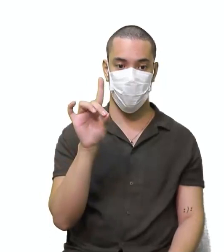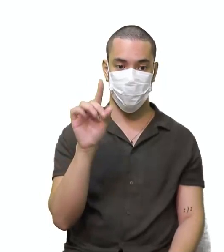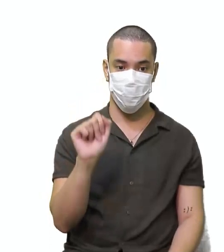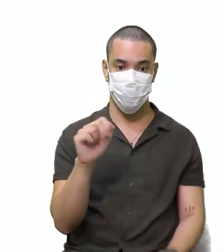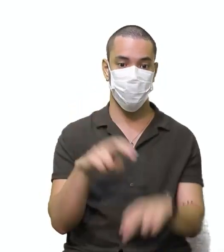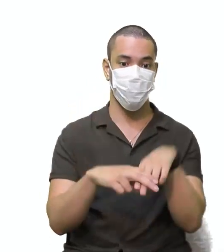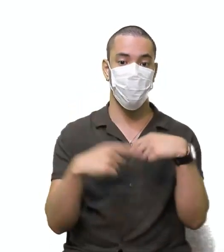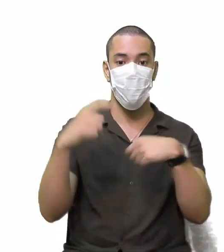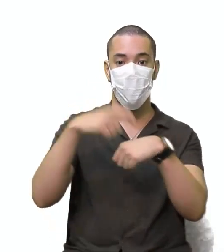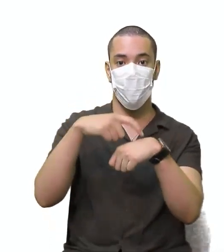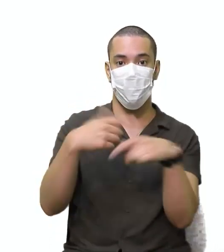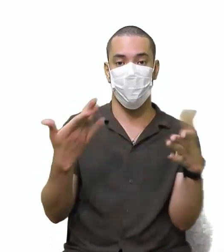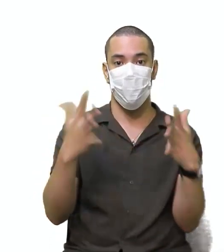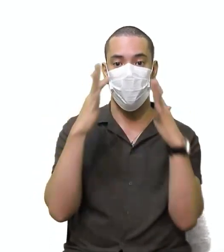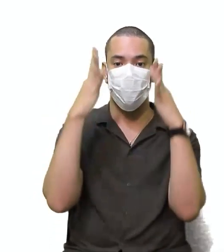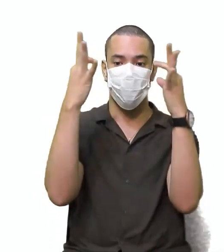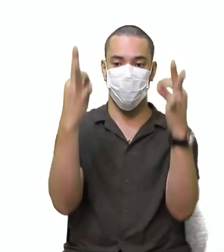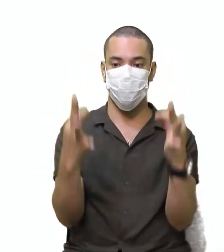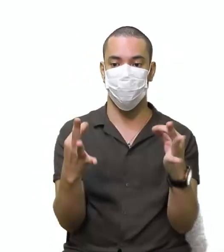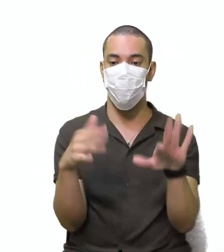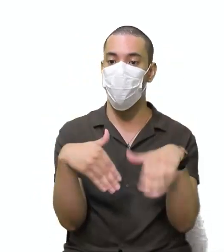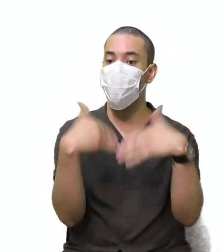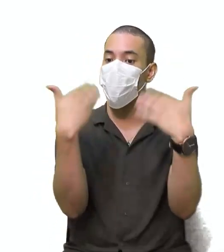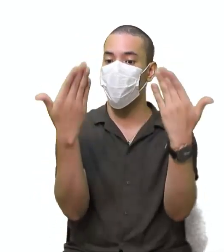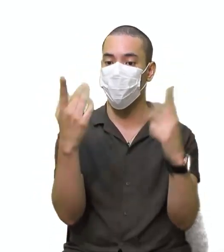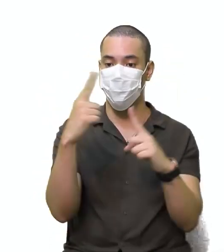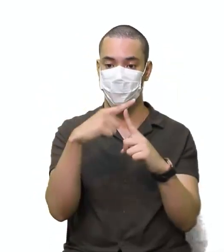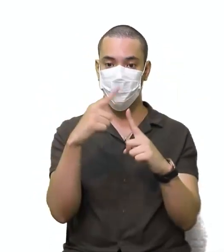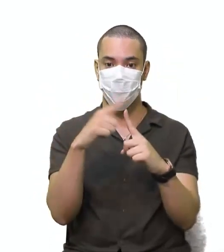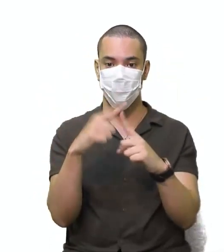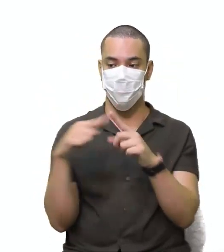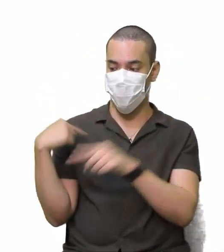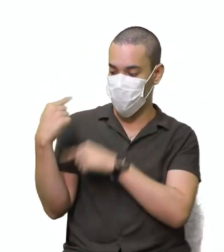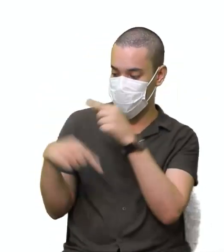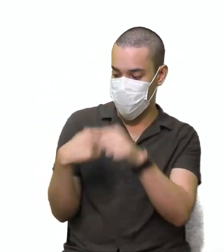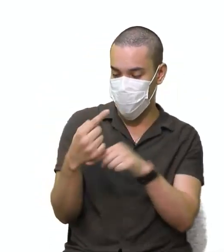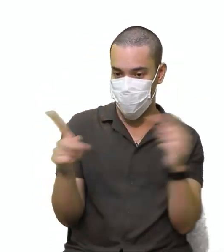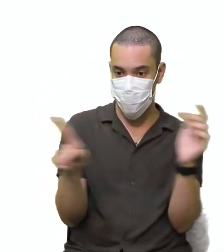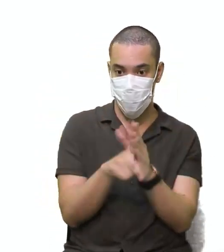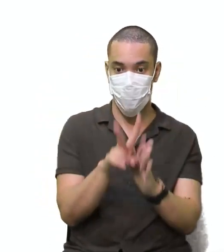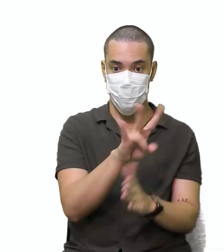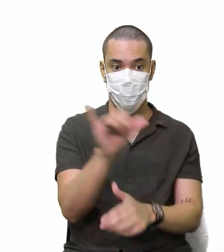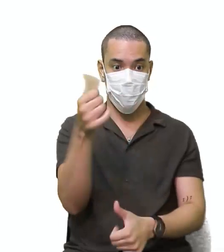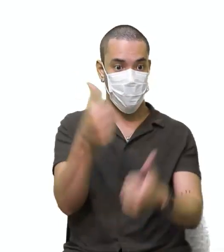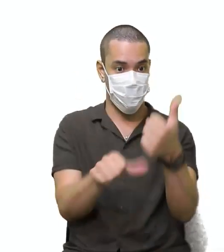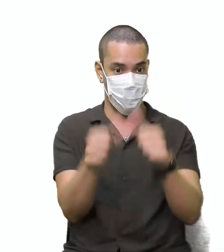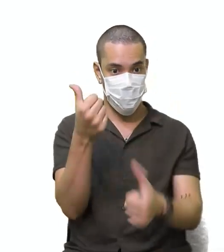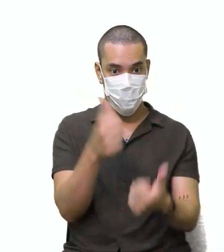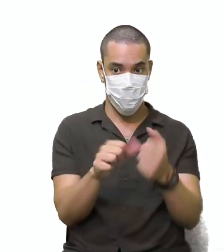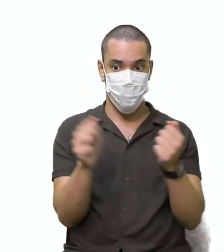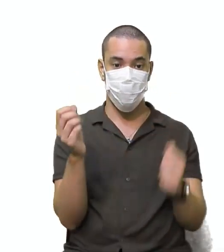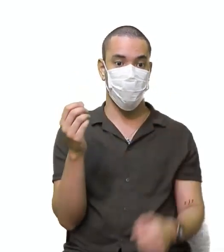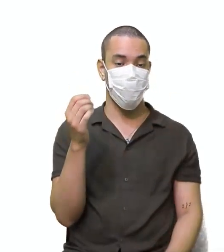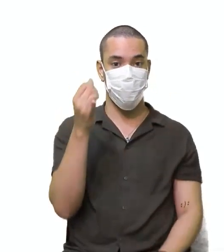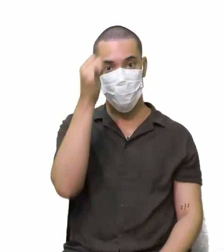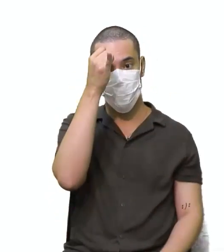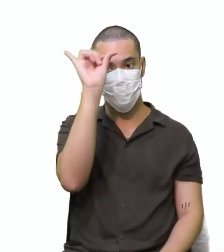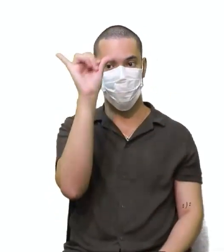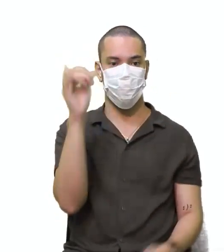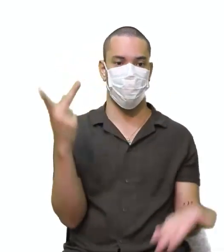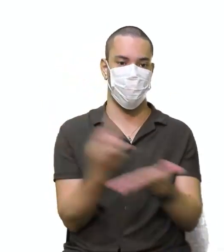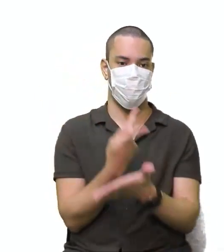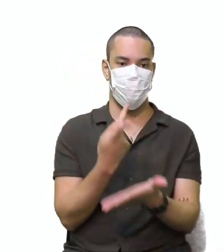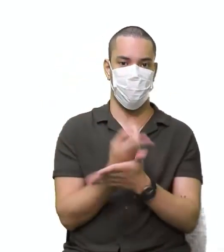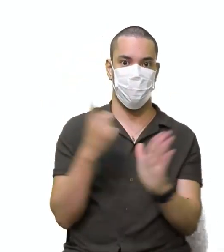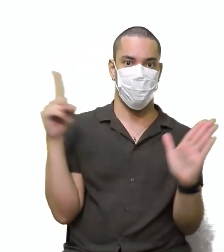você vai ter que prestar bastante atenção em que tipo de herança você está falando, para poder não errar essa questão.